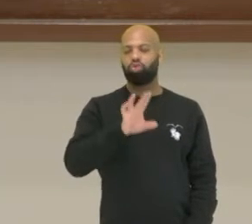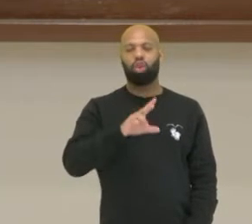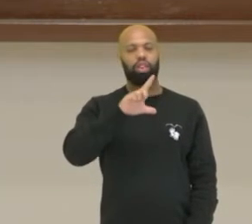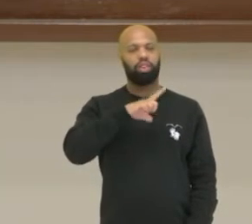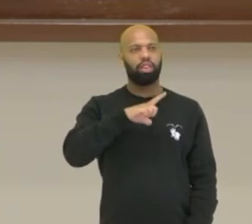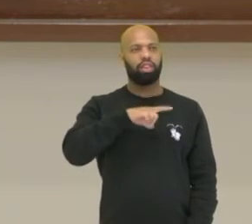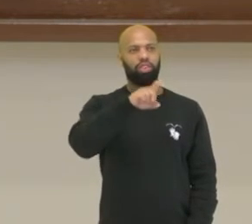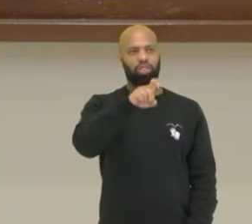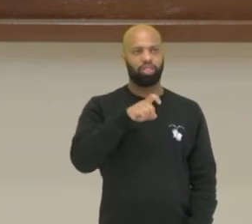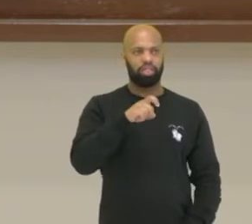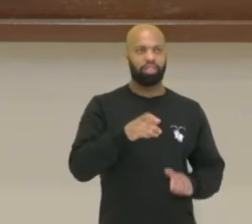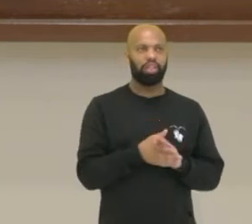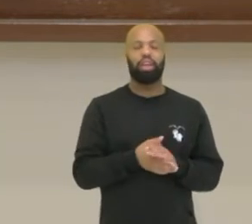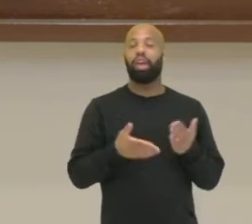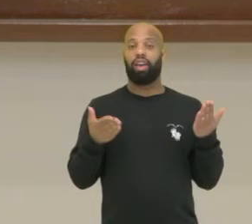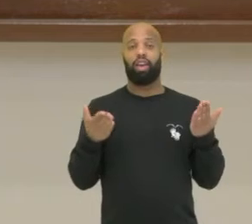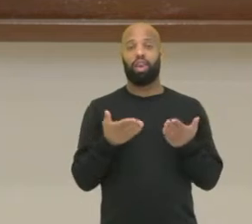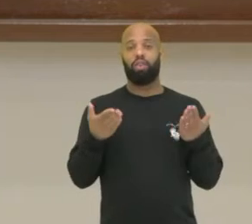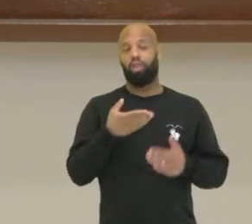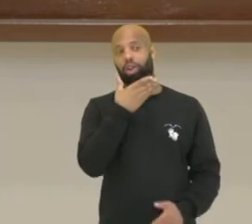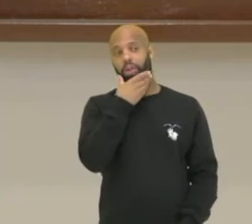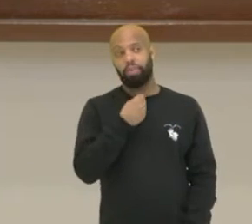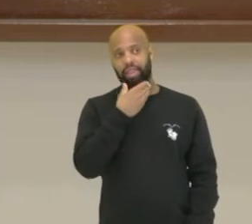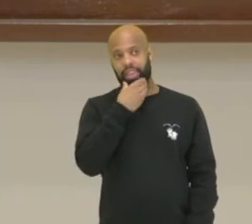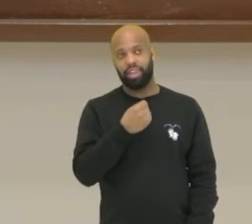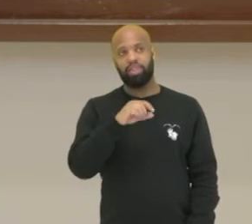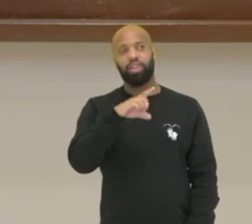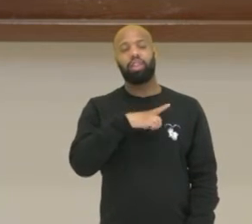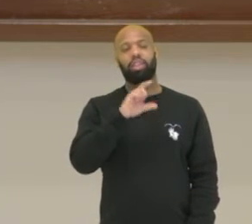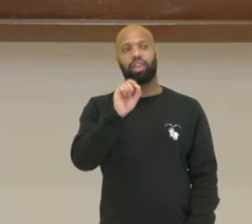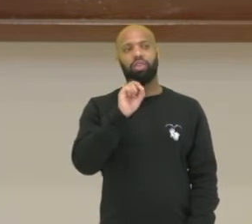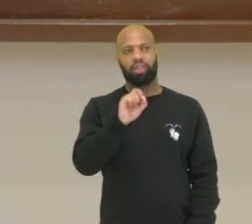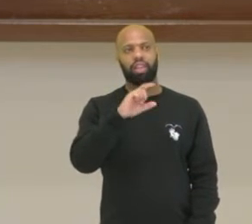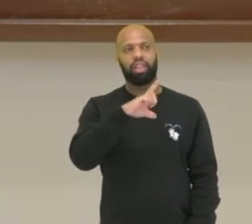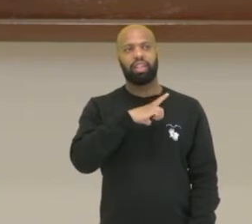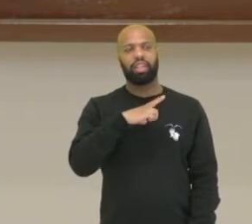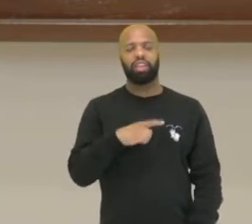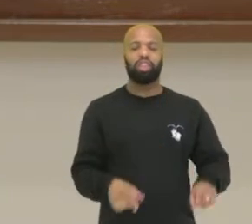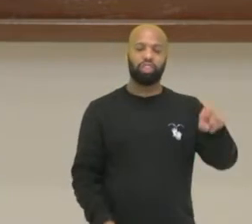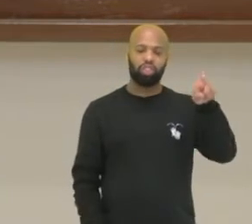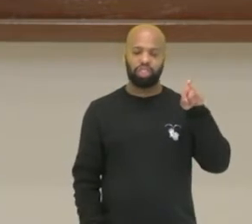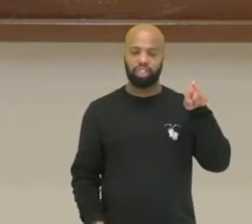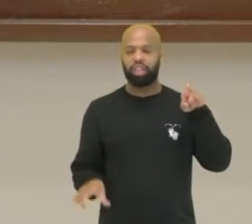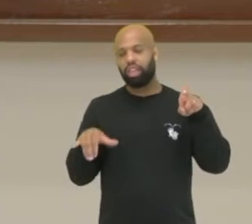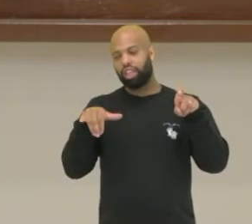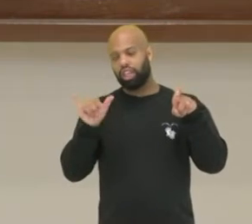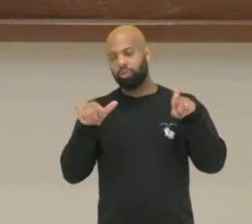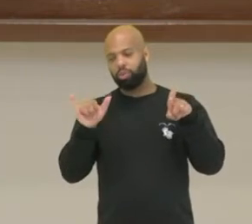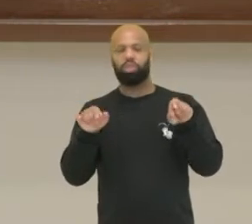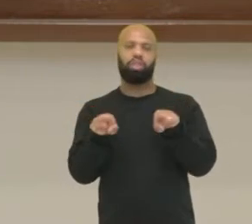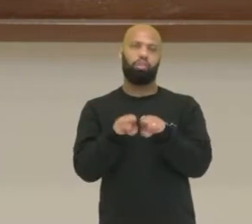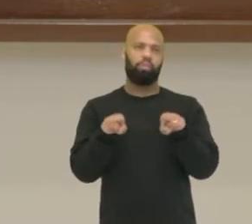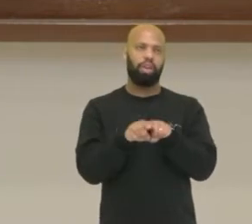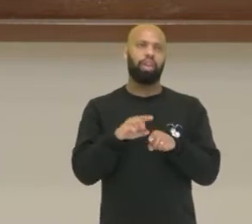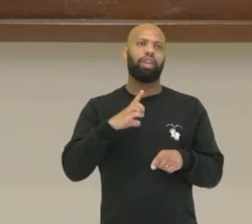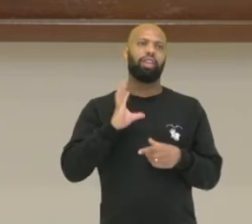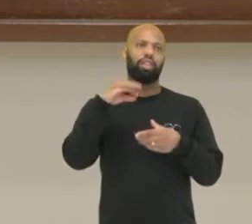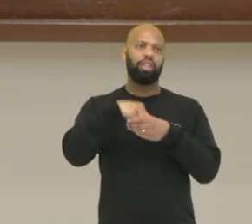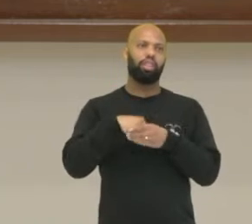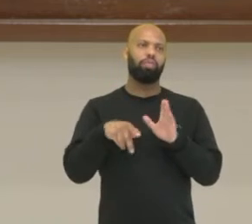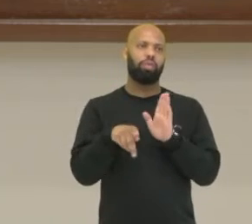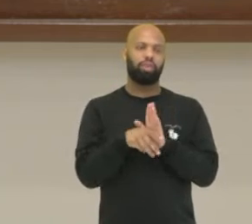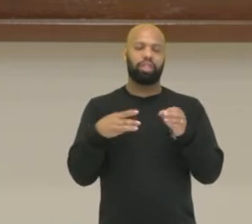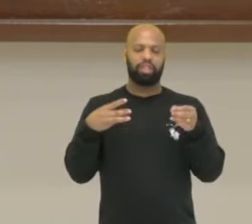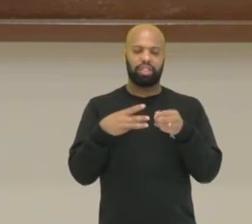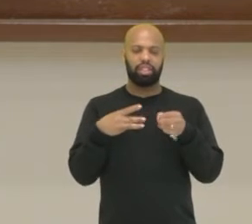X. Os meninos têm X, Y. Então, dentro das células deles,